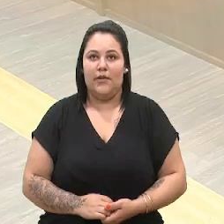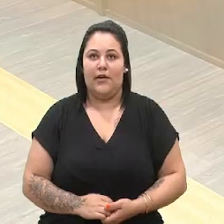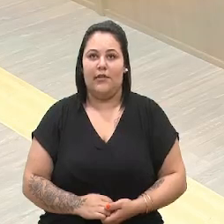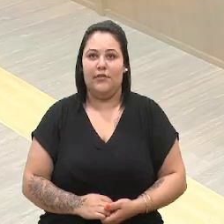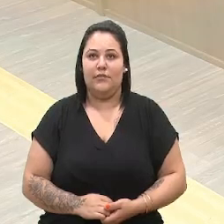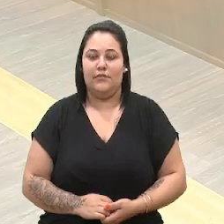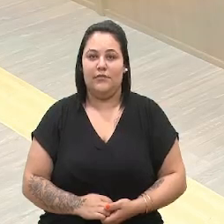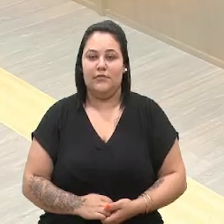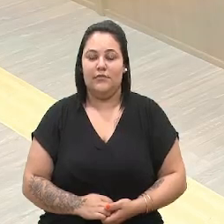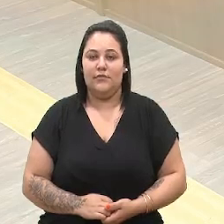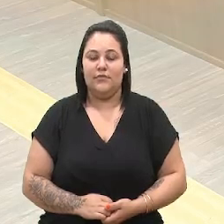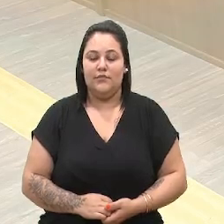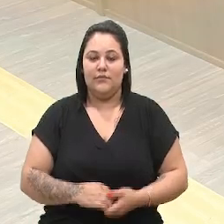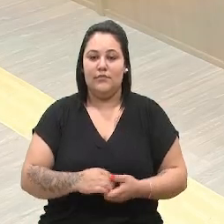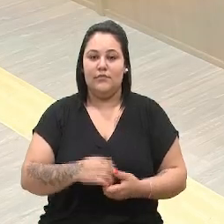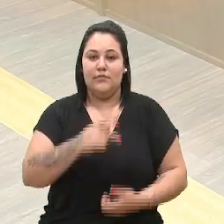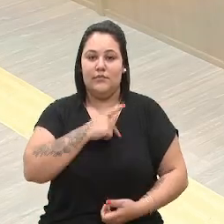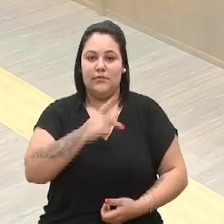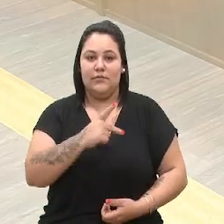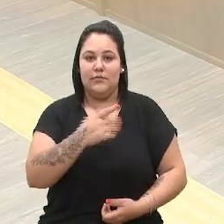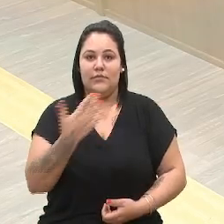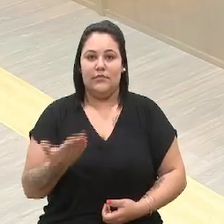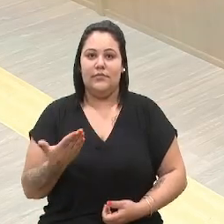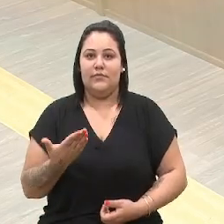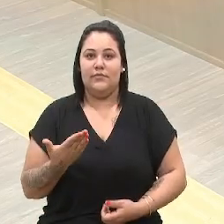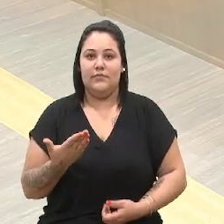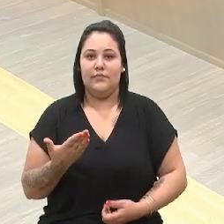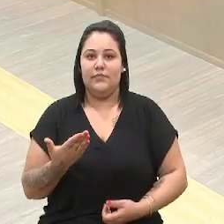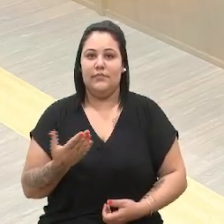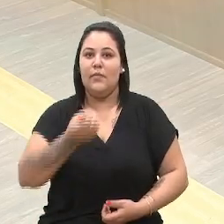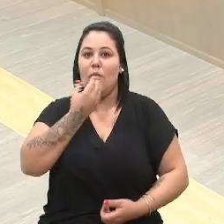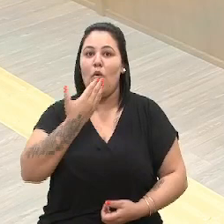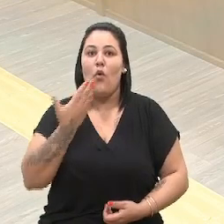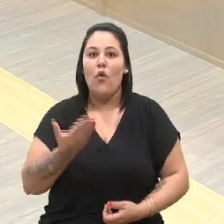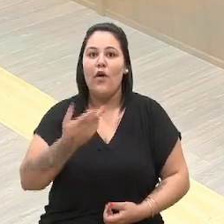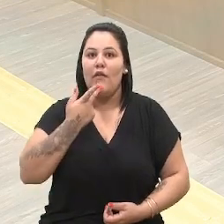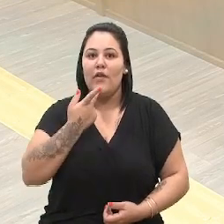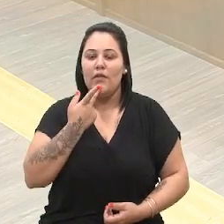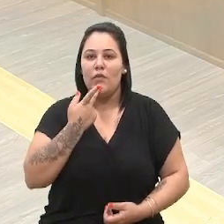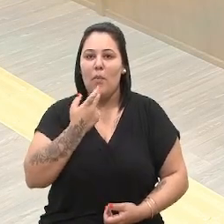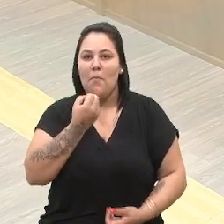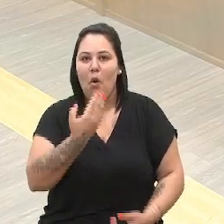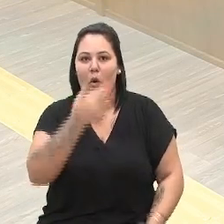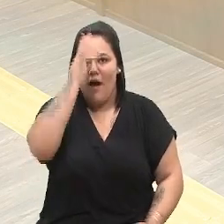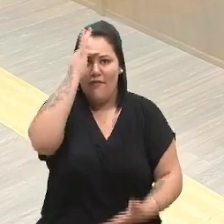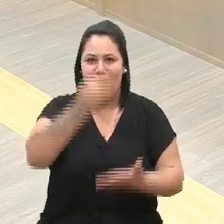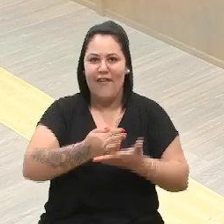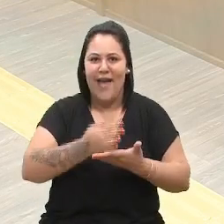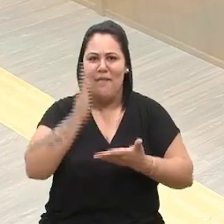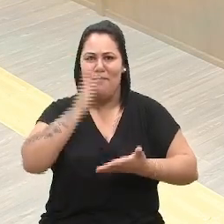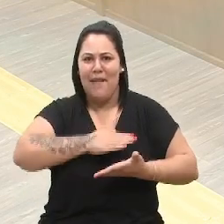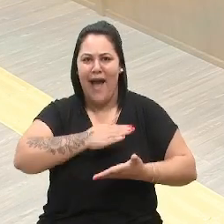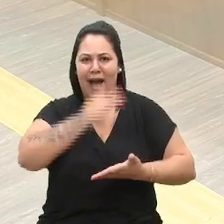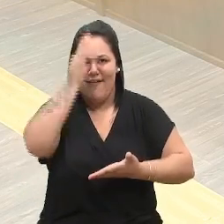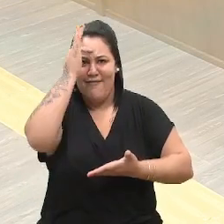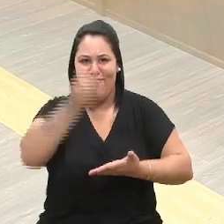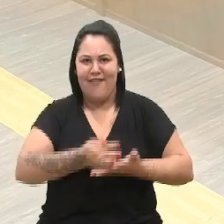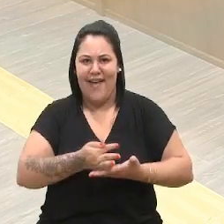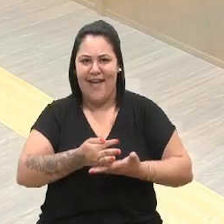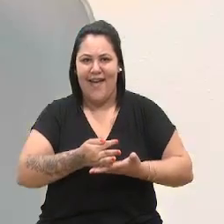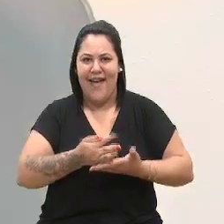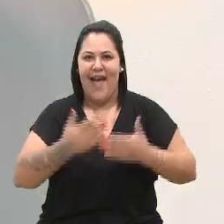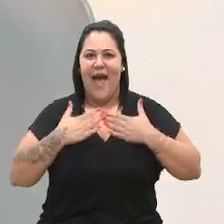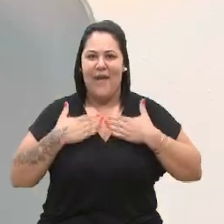Obrigado, senhora presidente. Bom, quando a gente fala em boa fé e má fé, a minha Uma boa parte, fé vereador Bressan. é poder...